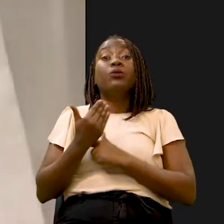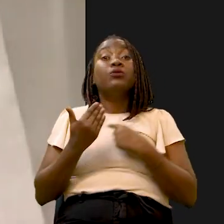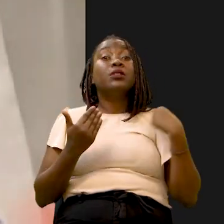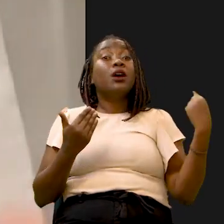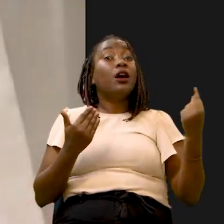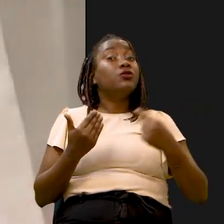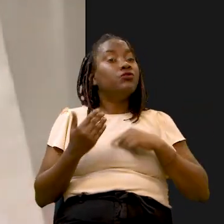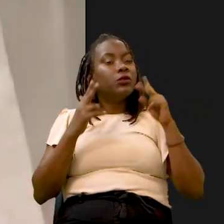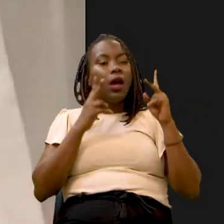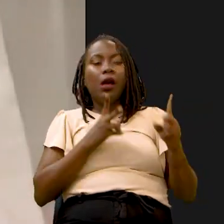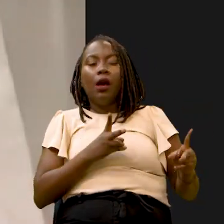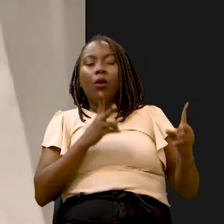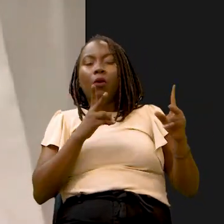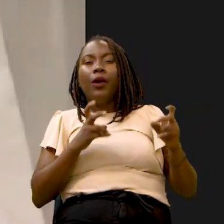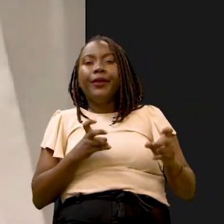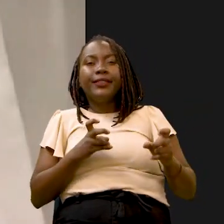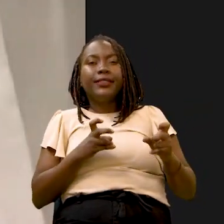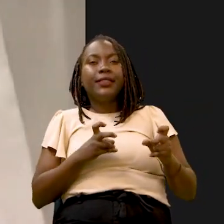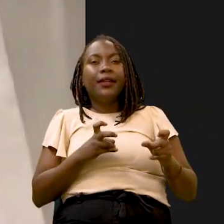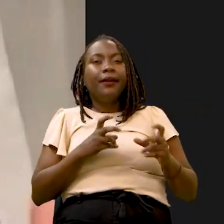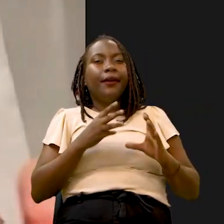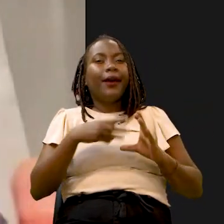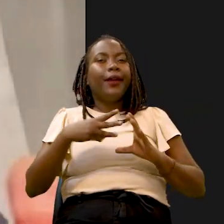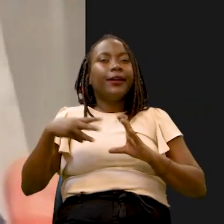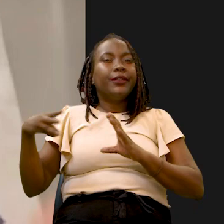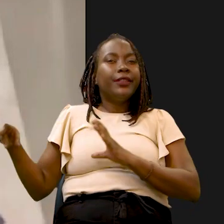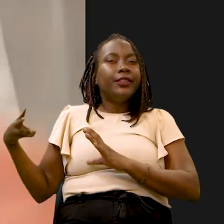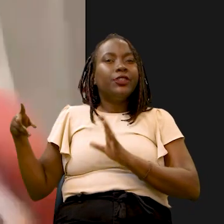Saúde que nos ajuda a reconhecer